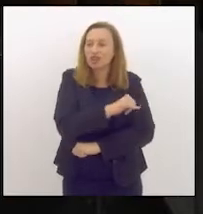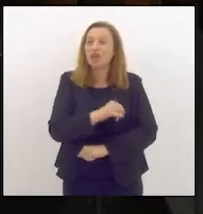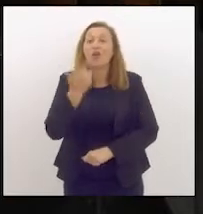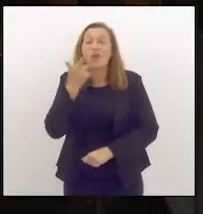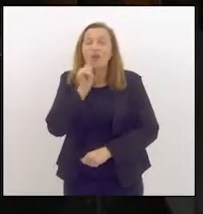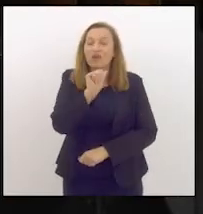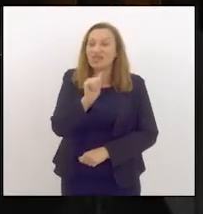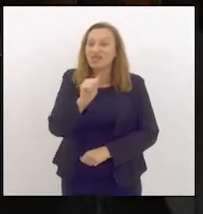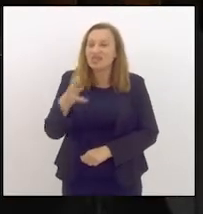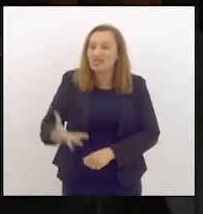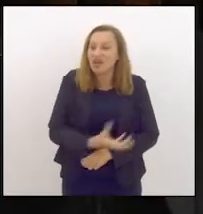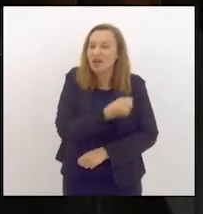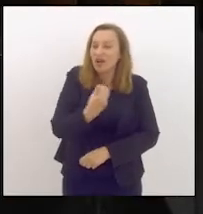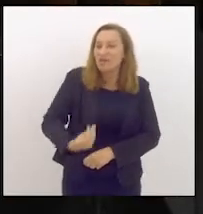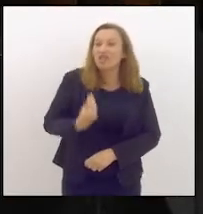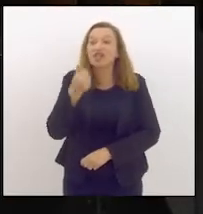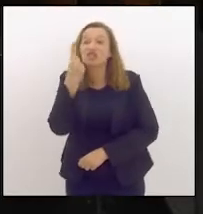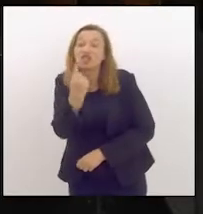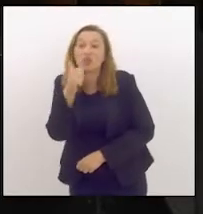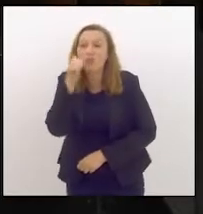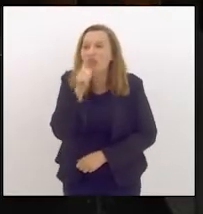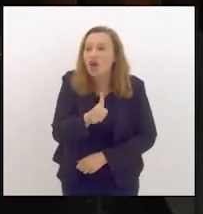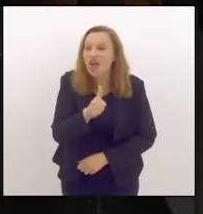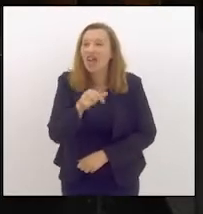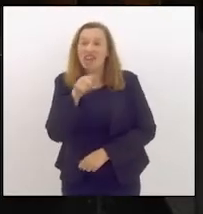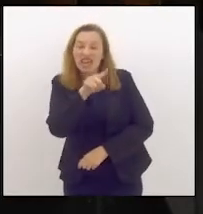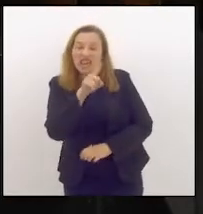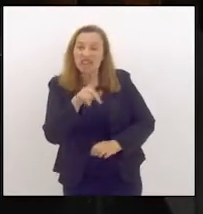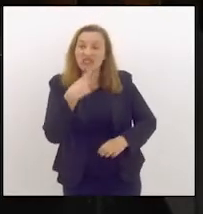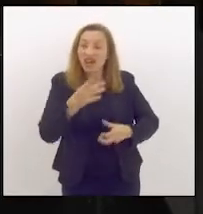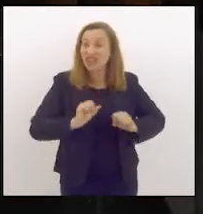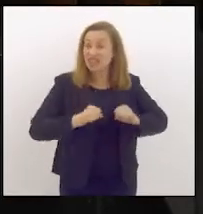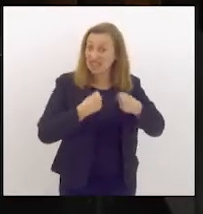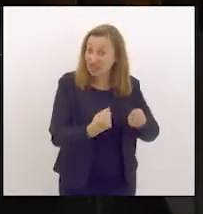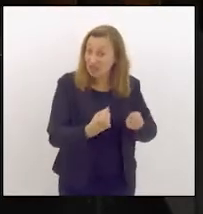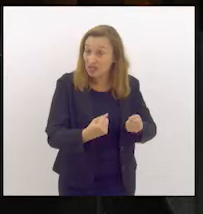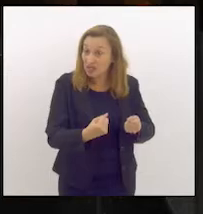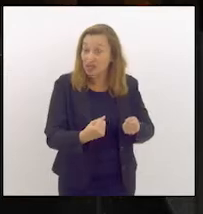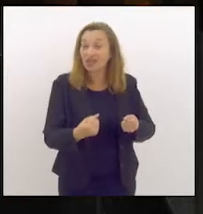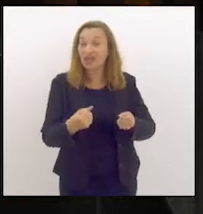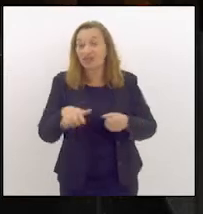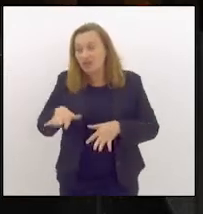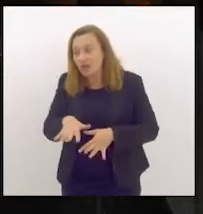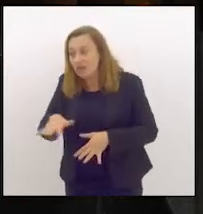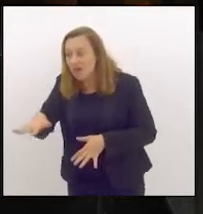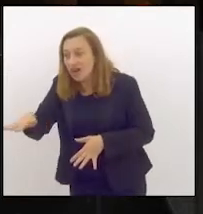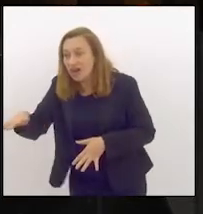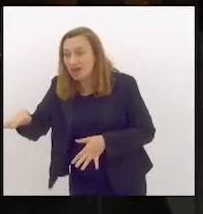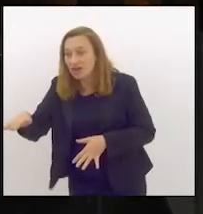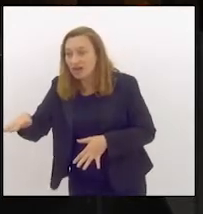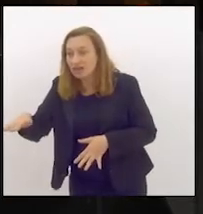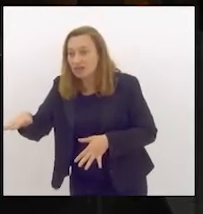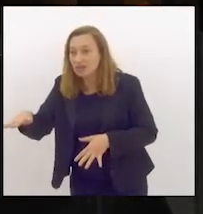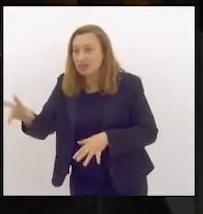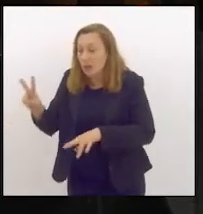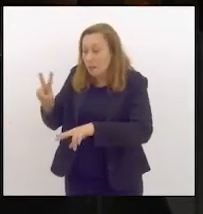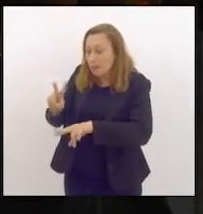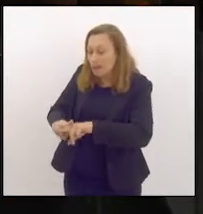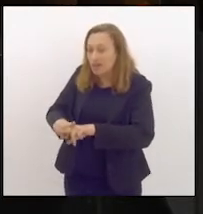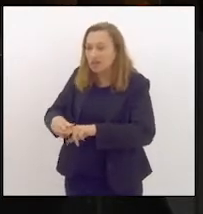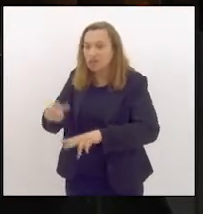conseguiram salvar a vida de uma mulher que eles dizem defender que estava numa favela sobre o poder de